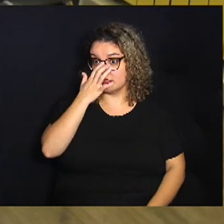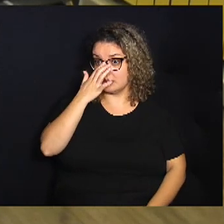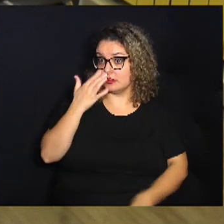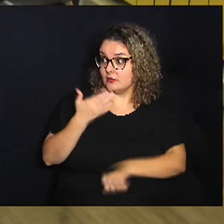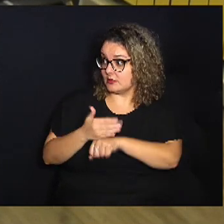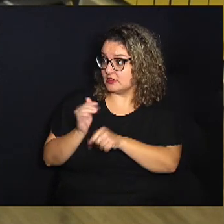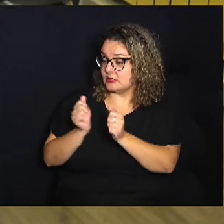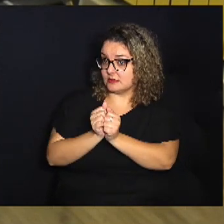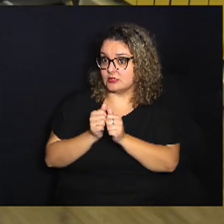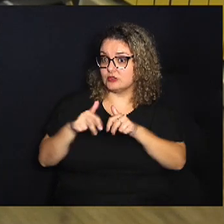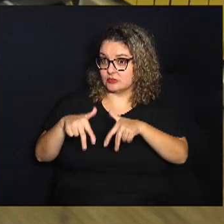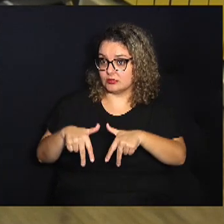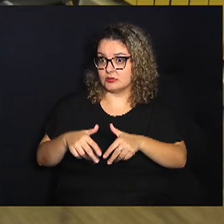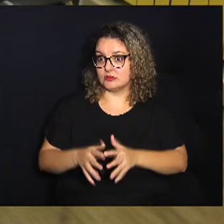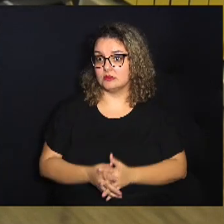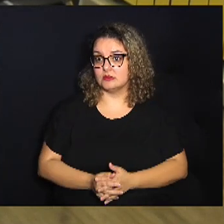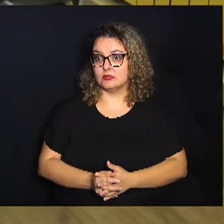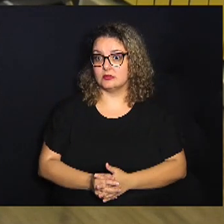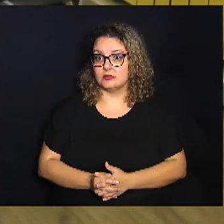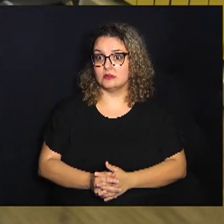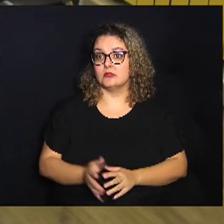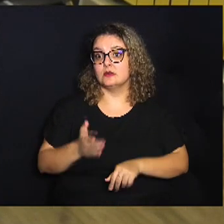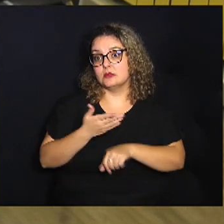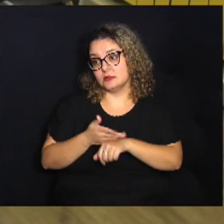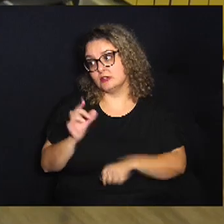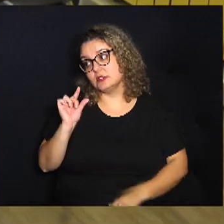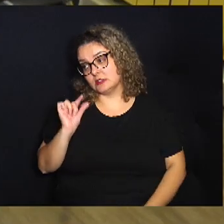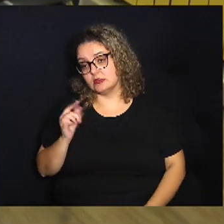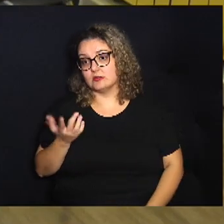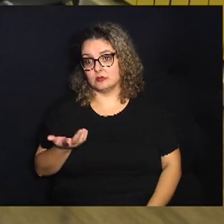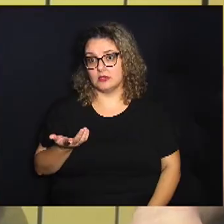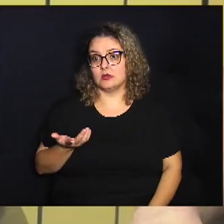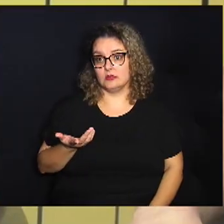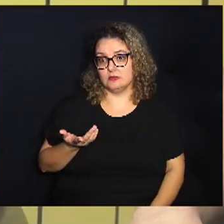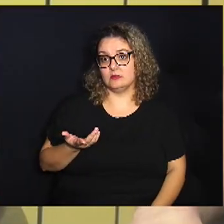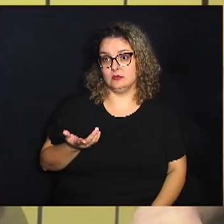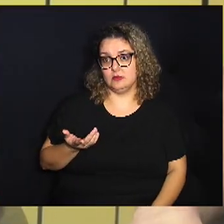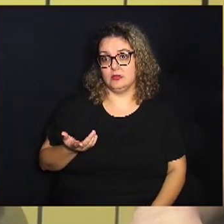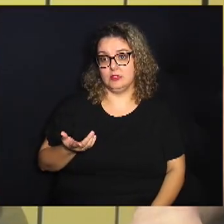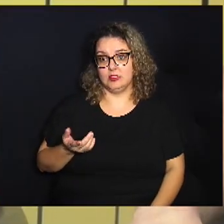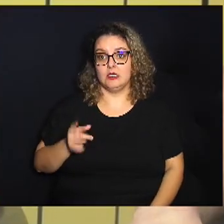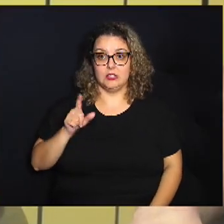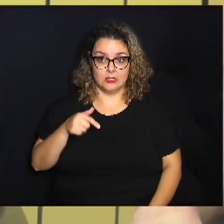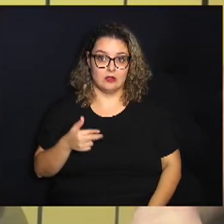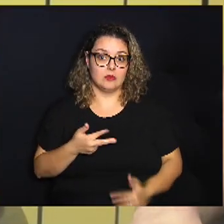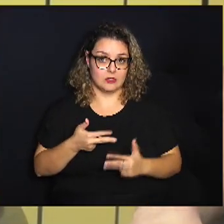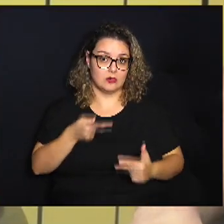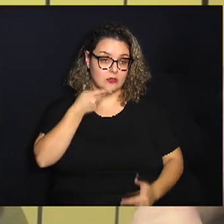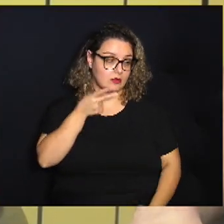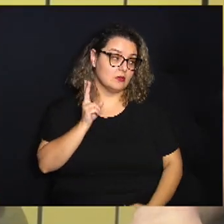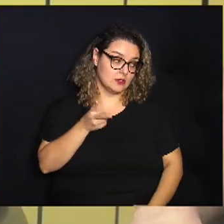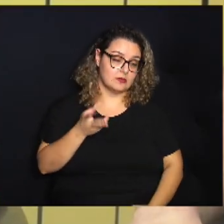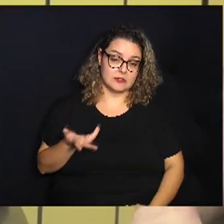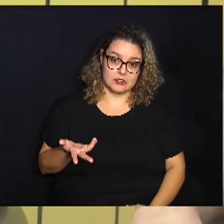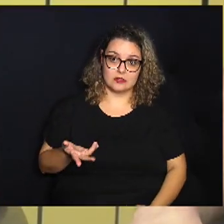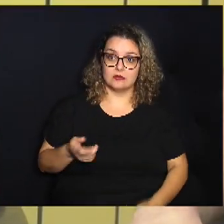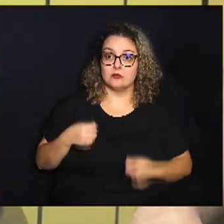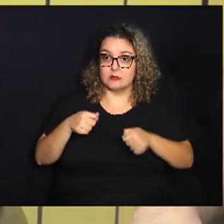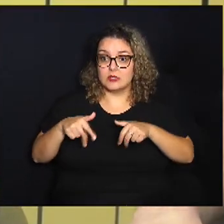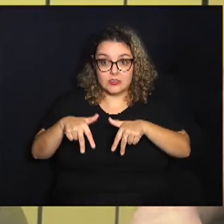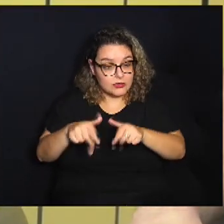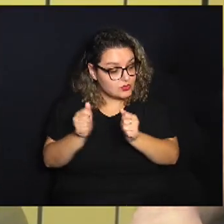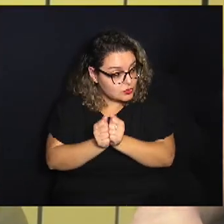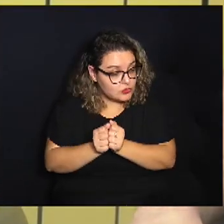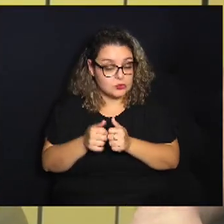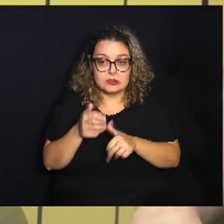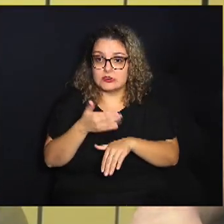com ela ou não? Então, treinei pouco, assim, precisava, e era uma das coisas que eu falava muito, eu falava, tem que estar junto, tem que